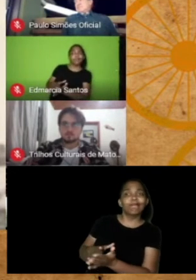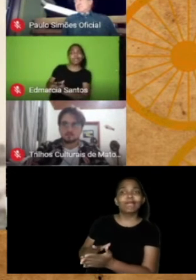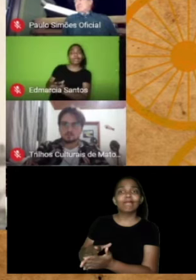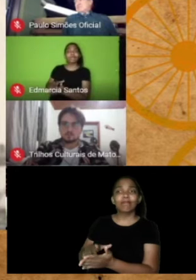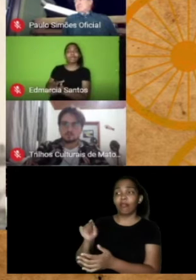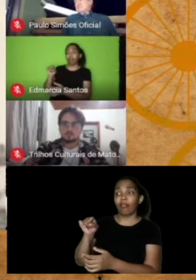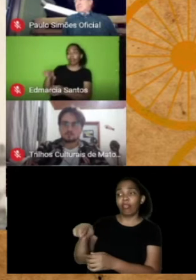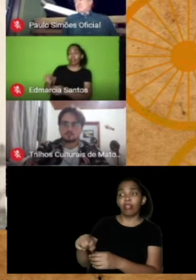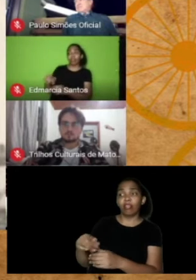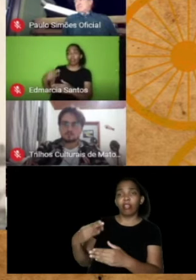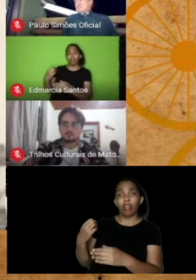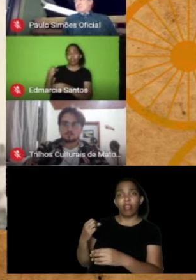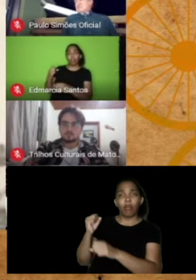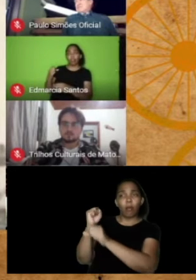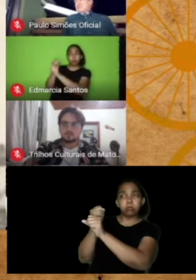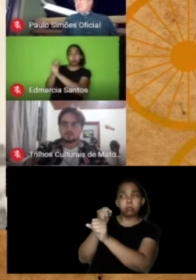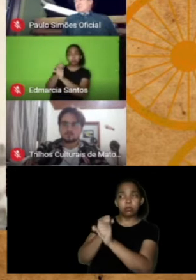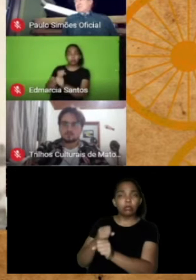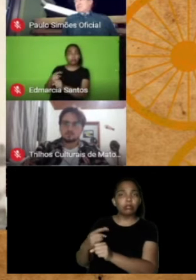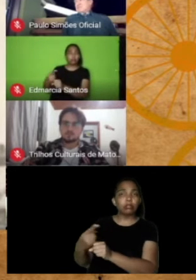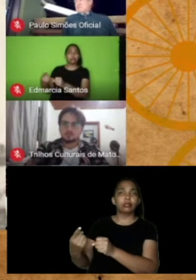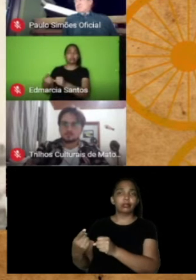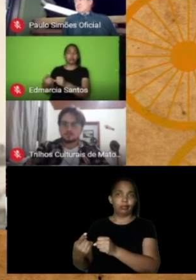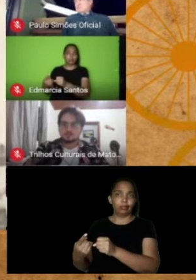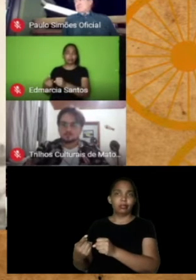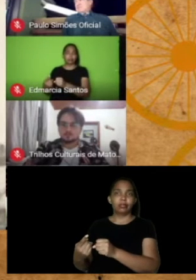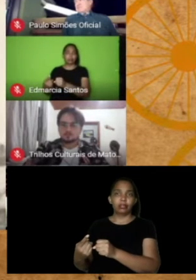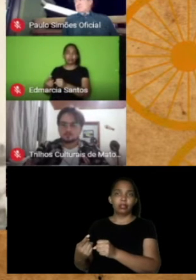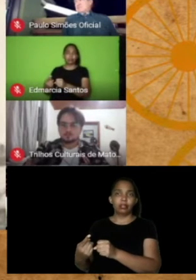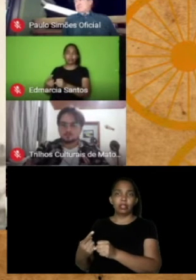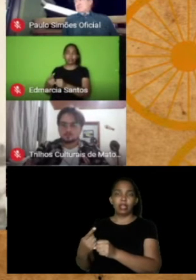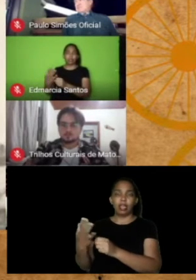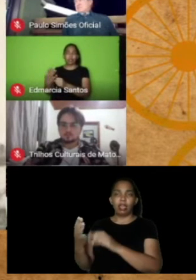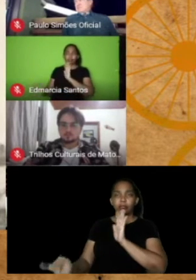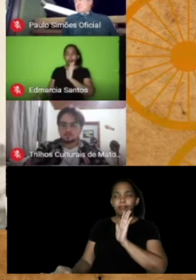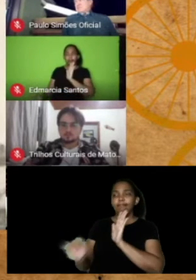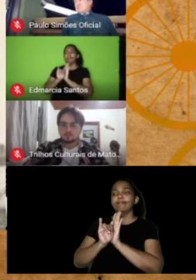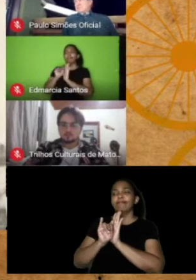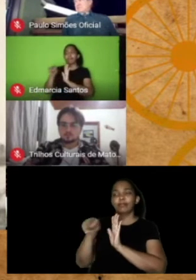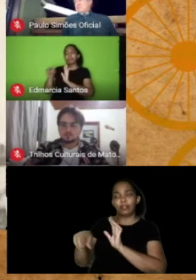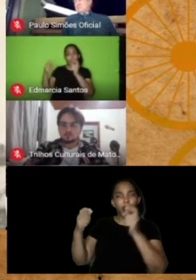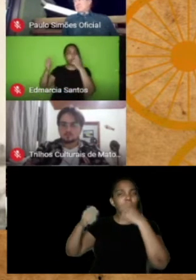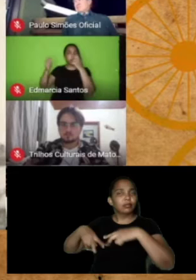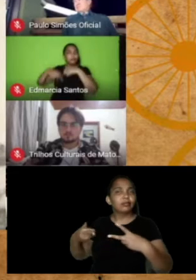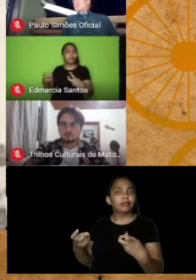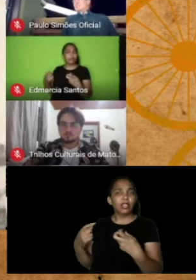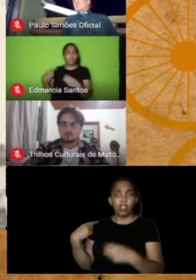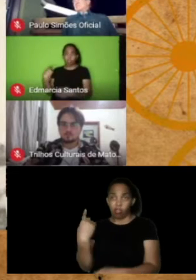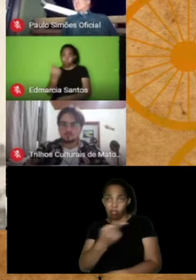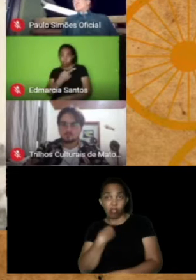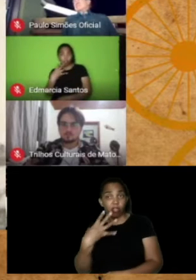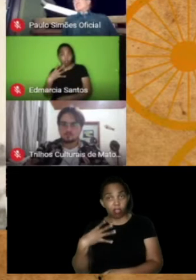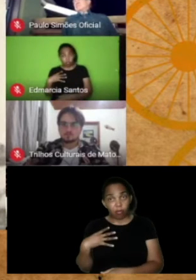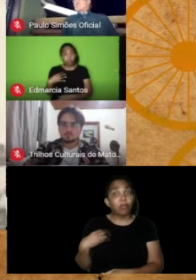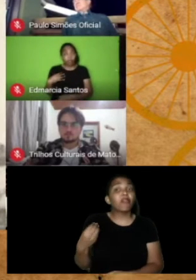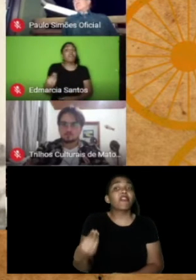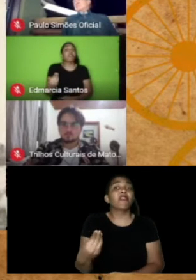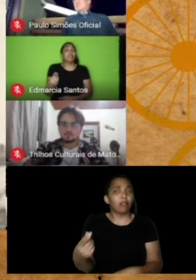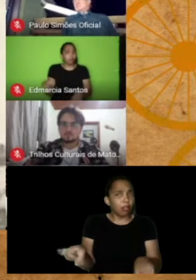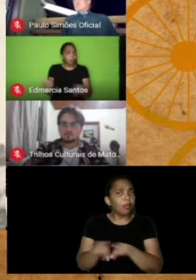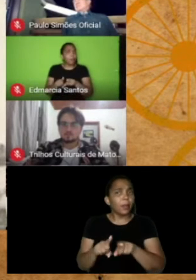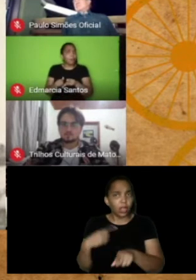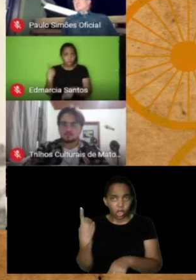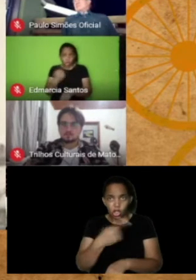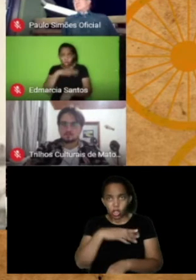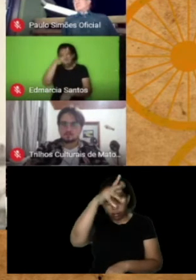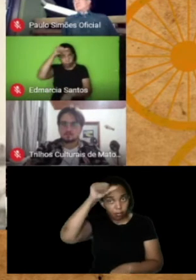desse construto identitário que a ferrovia trouxe para nós. Nós somos filhos da ferrovia. Nós, sul-mato-grossenses, nós também somos